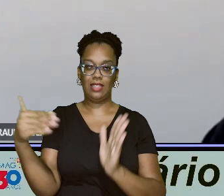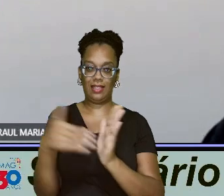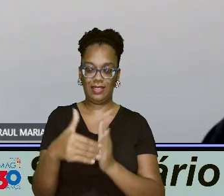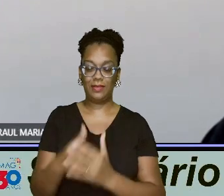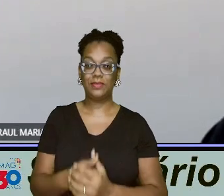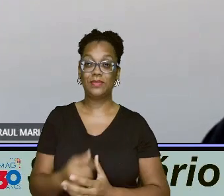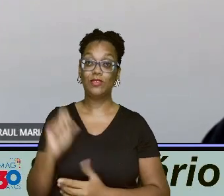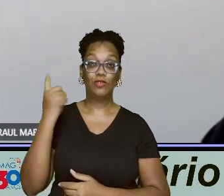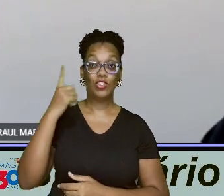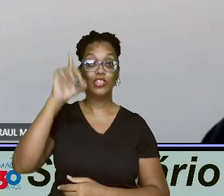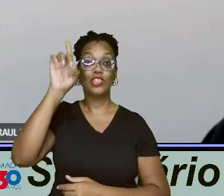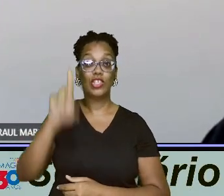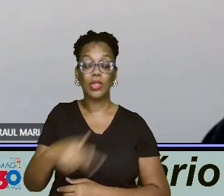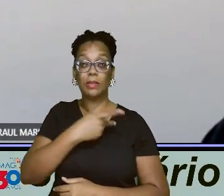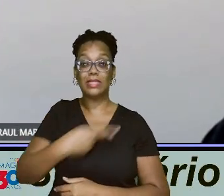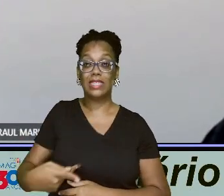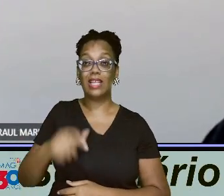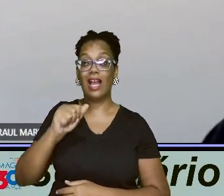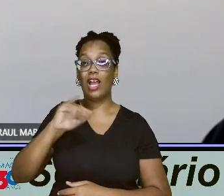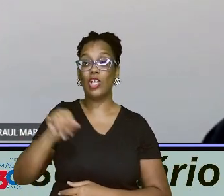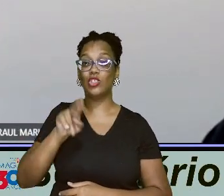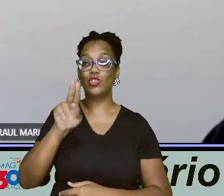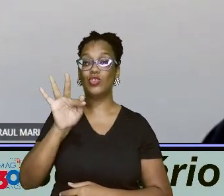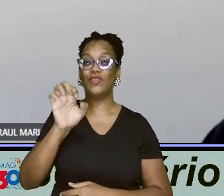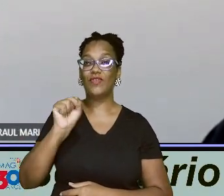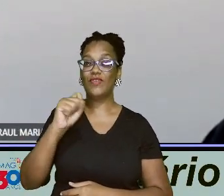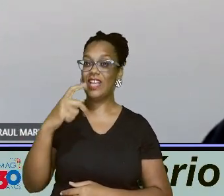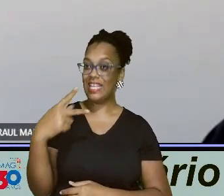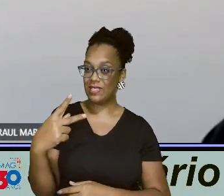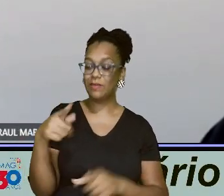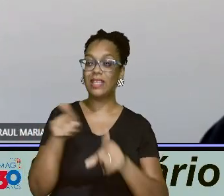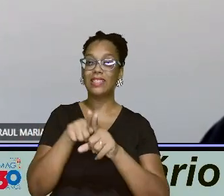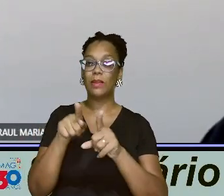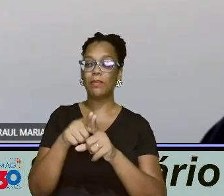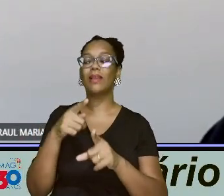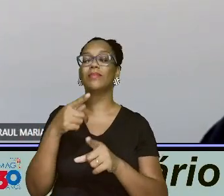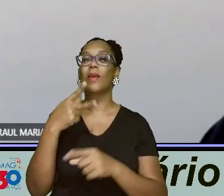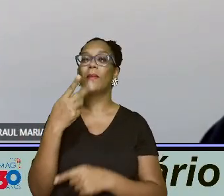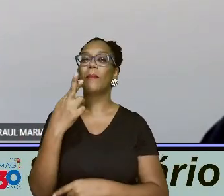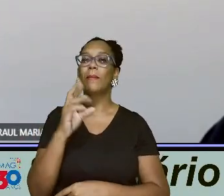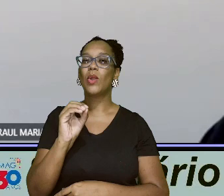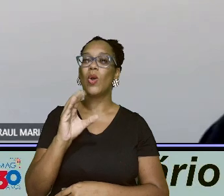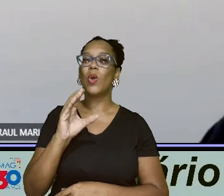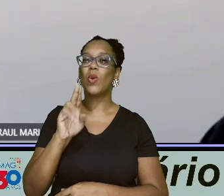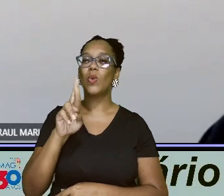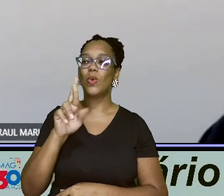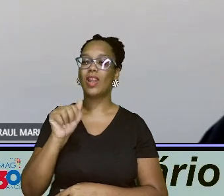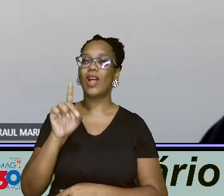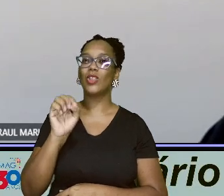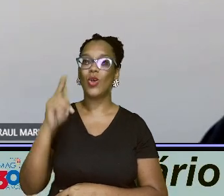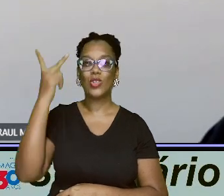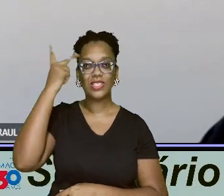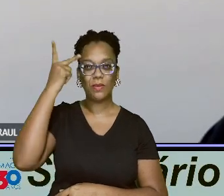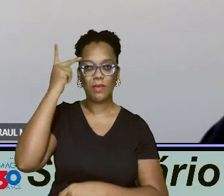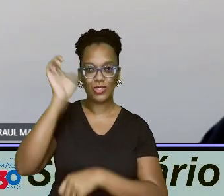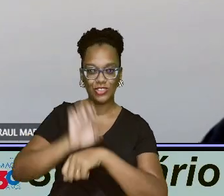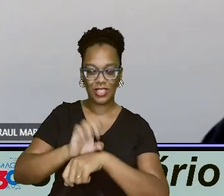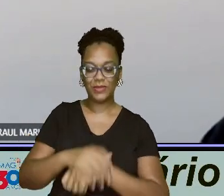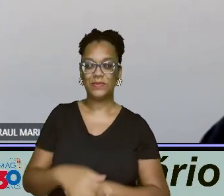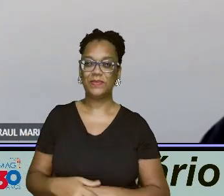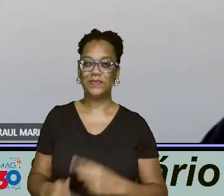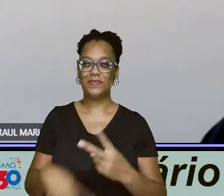da AJUFESP e foi procurador do Estado de São Paulo. O Dr. João Eduardo Consolim, juiz federal